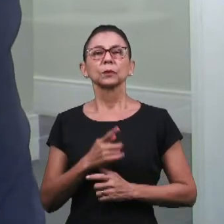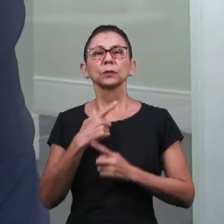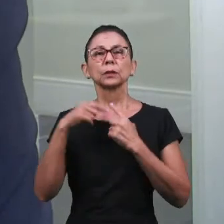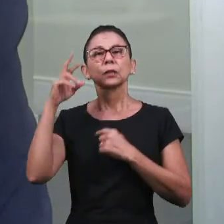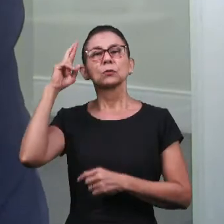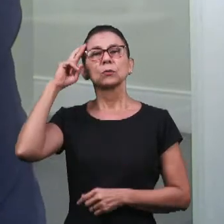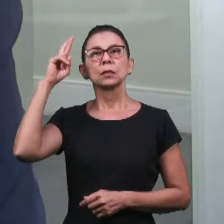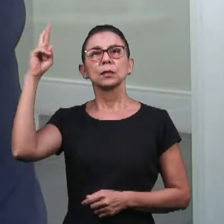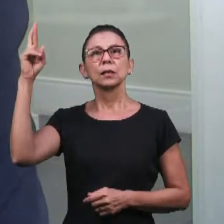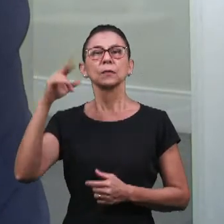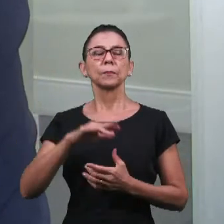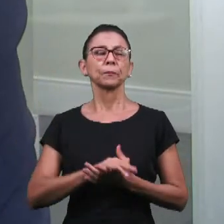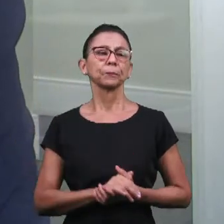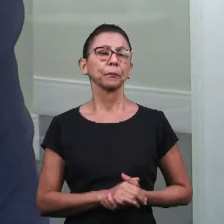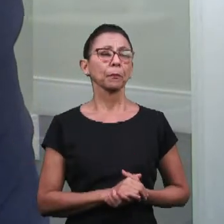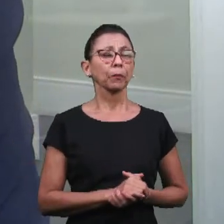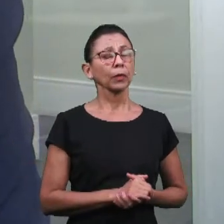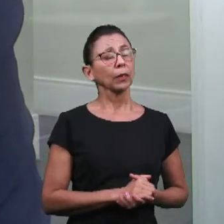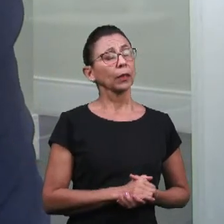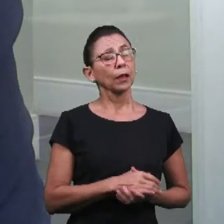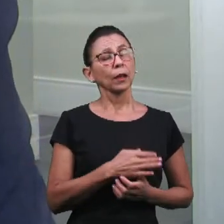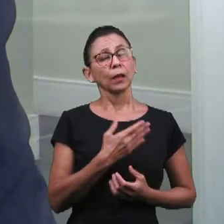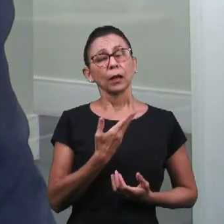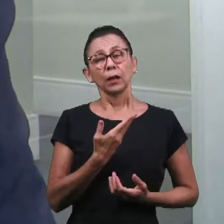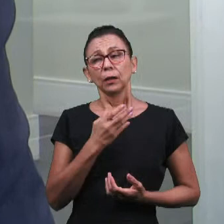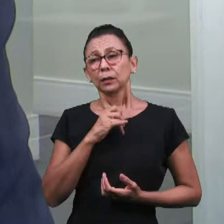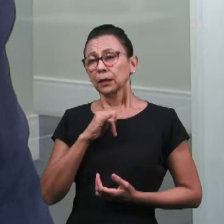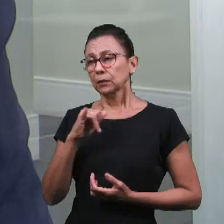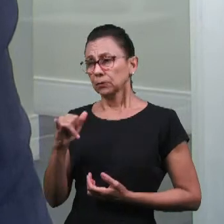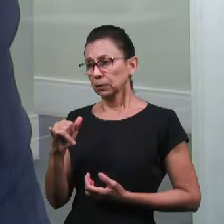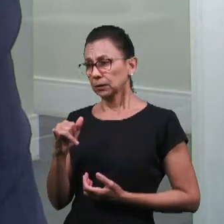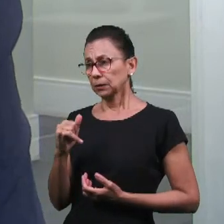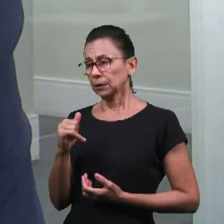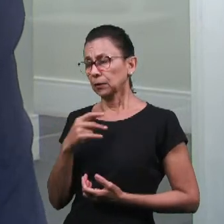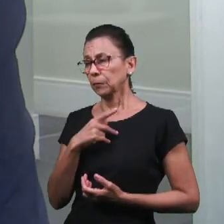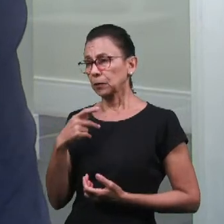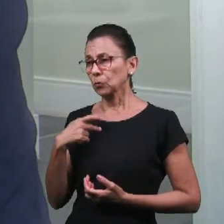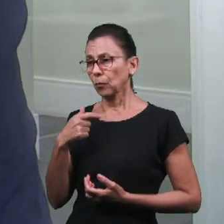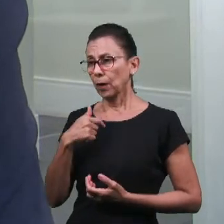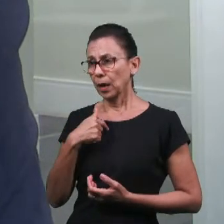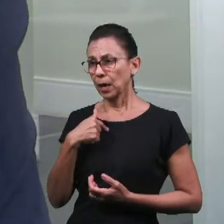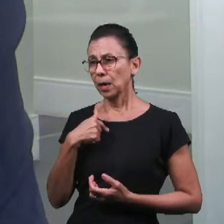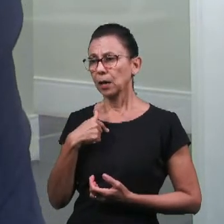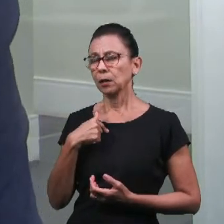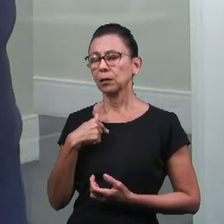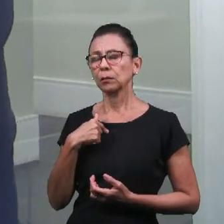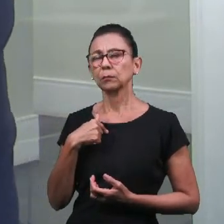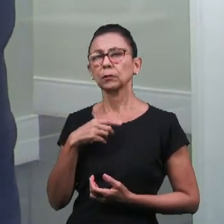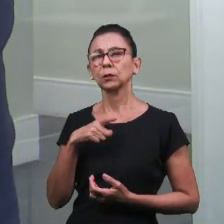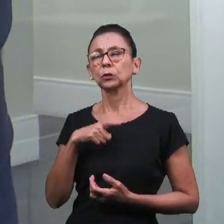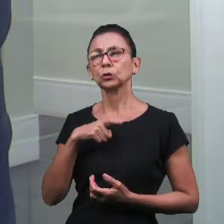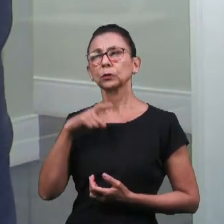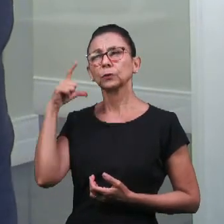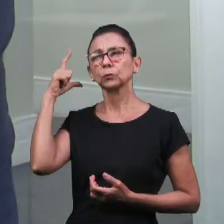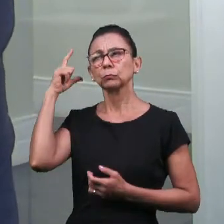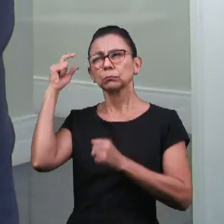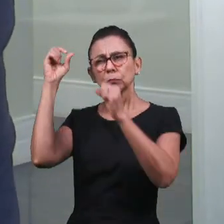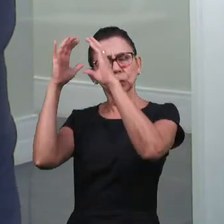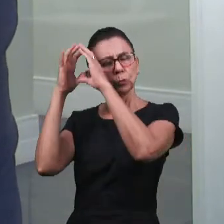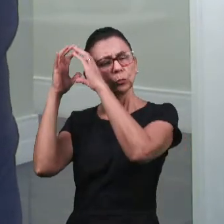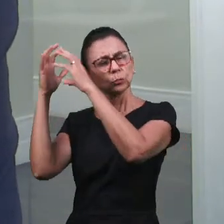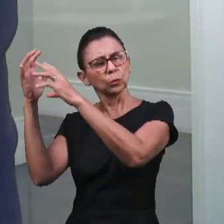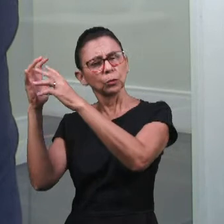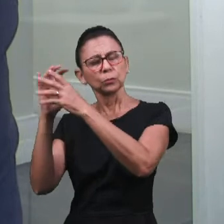contar para o pastor que eu tive um sonho, né? Aí eu disse: vamos consultar o sonho, se é do Senhor.